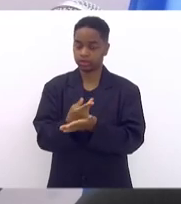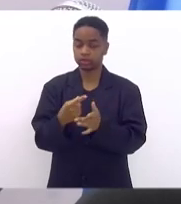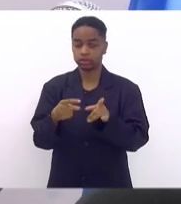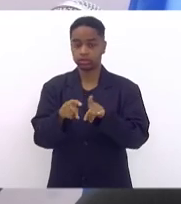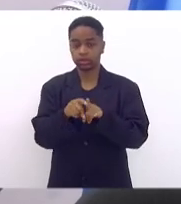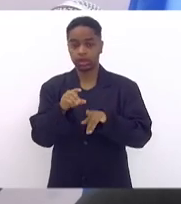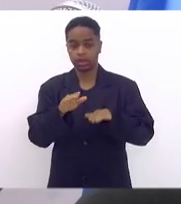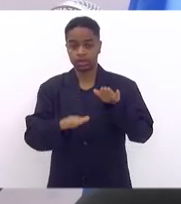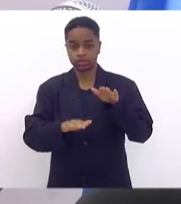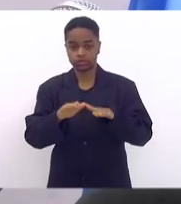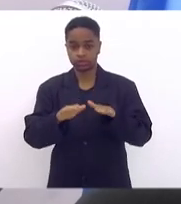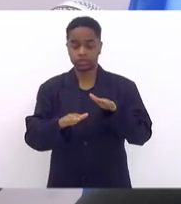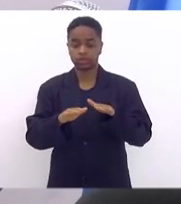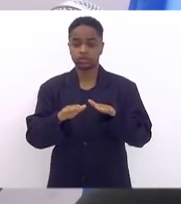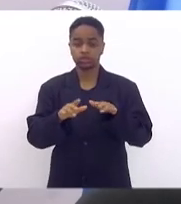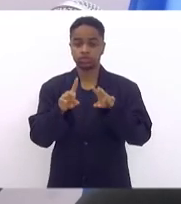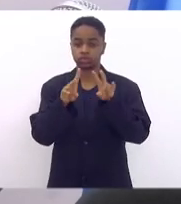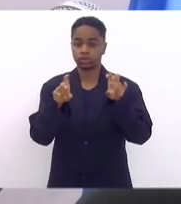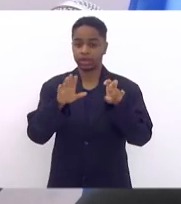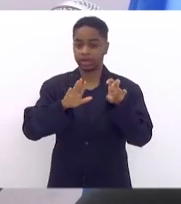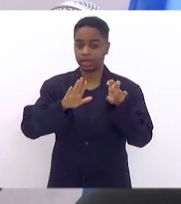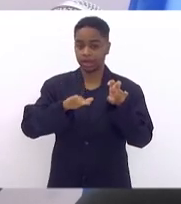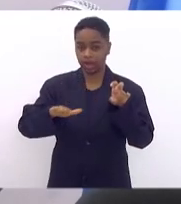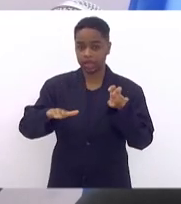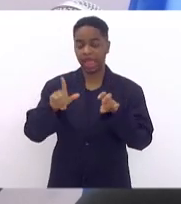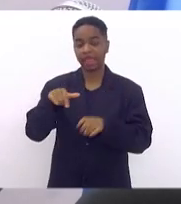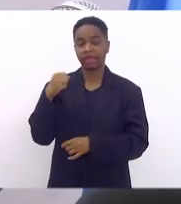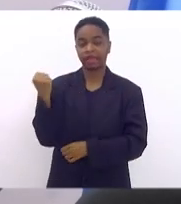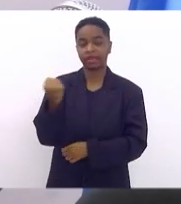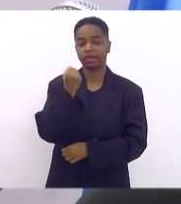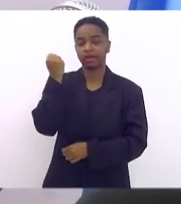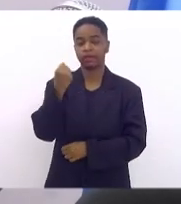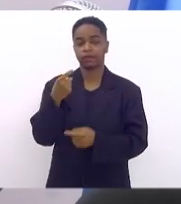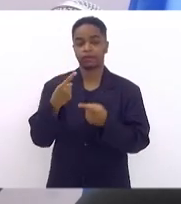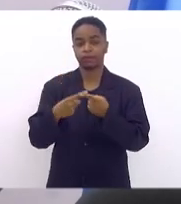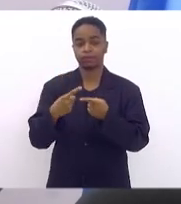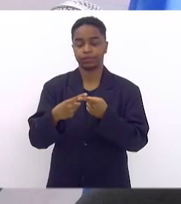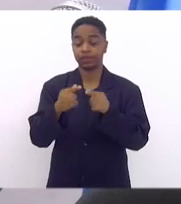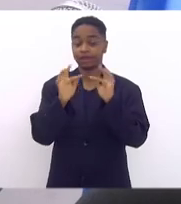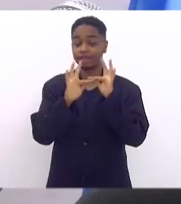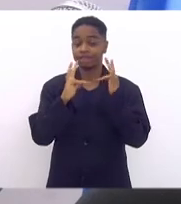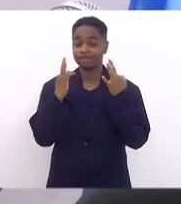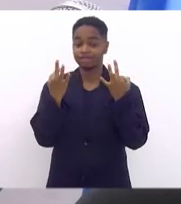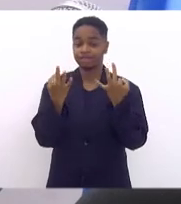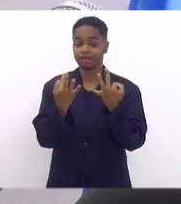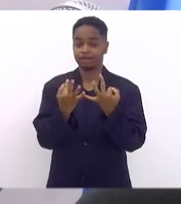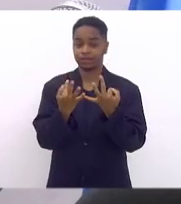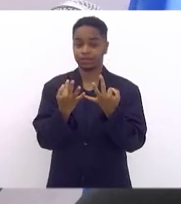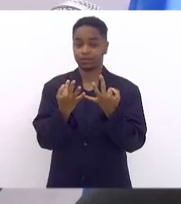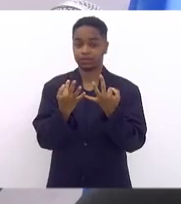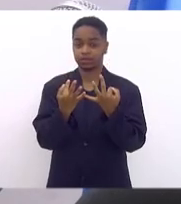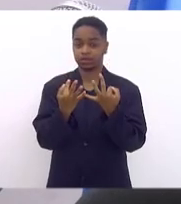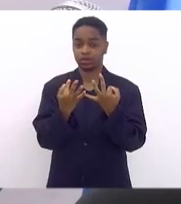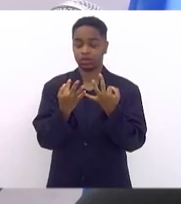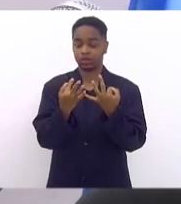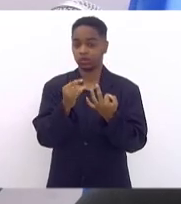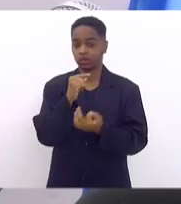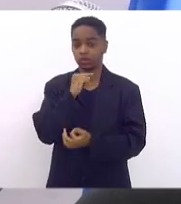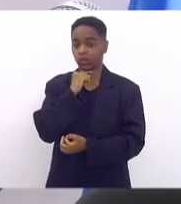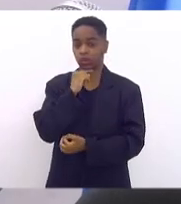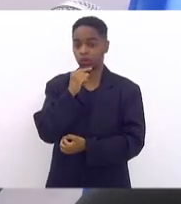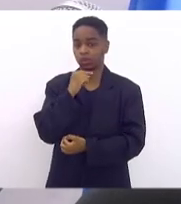vezes, no caso das crianças, isso é muito mais grave, porque muitas das vezes as famílias, elas não têm a capacidade